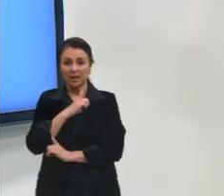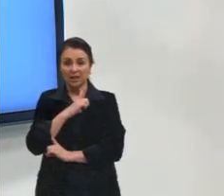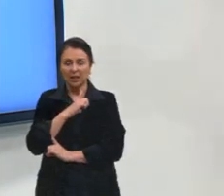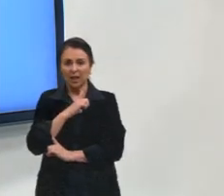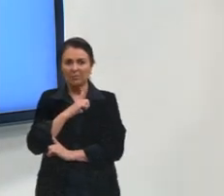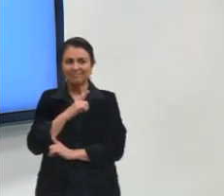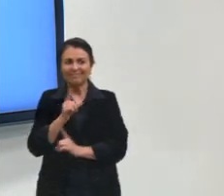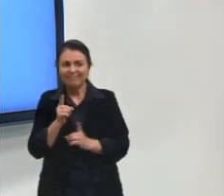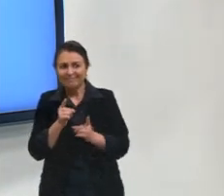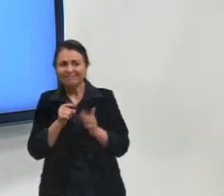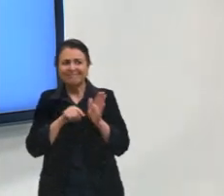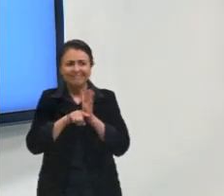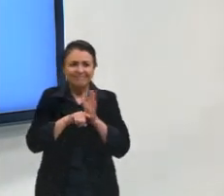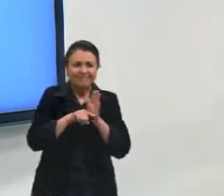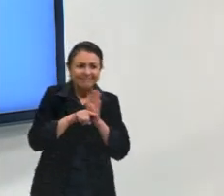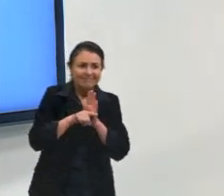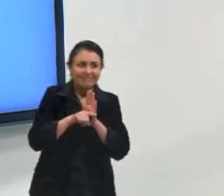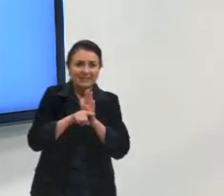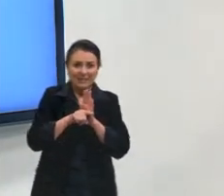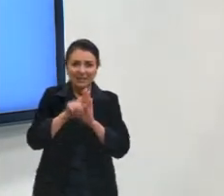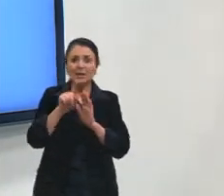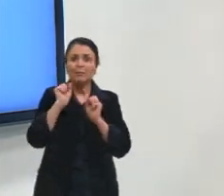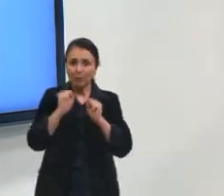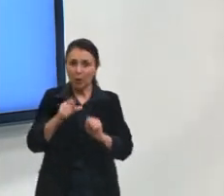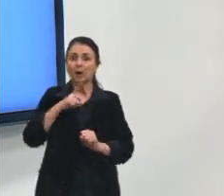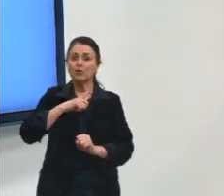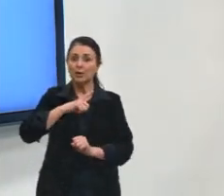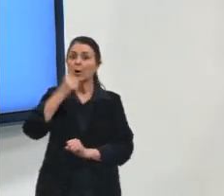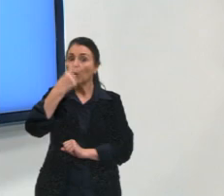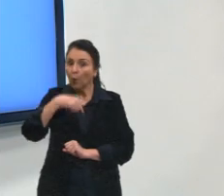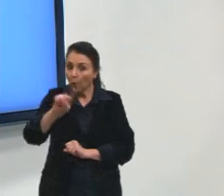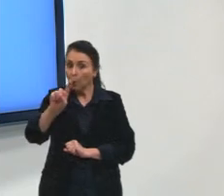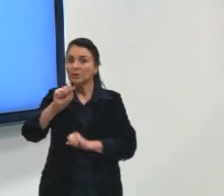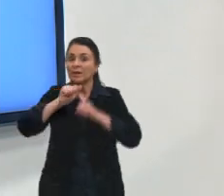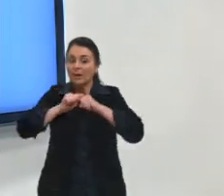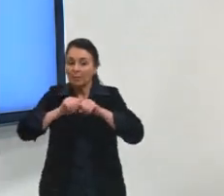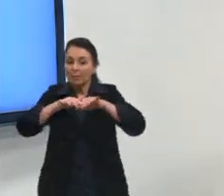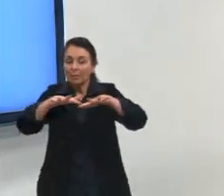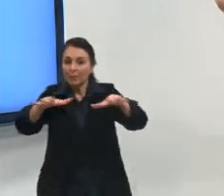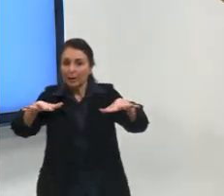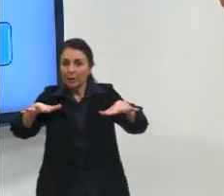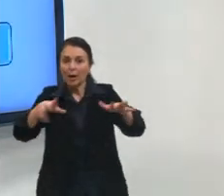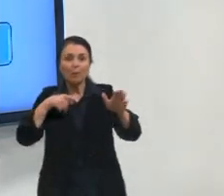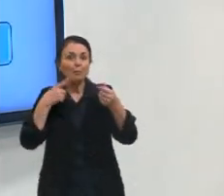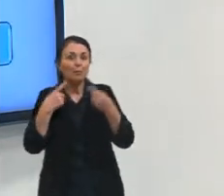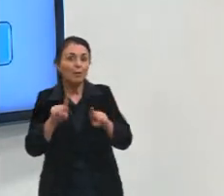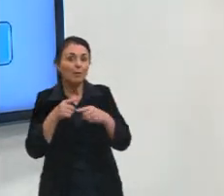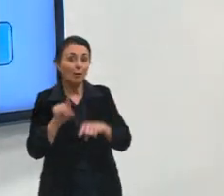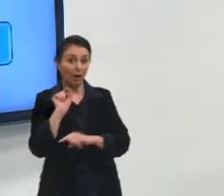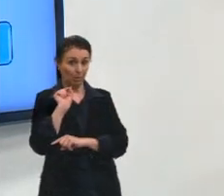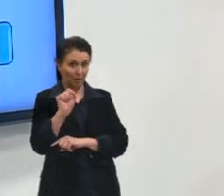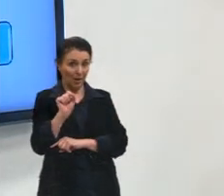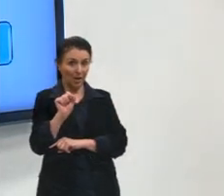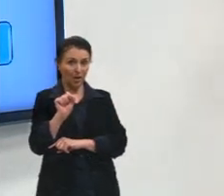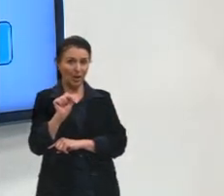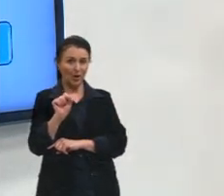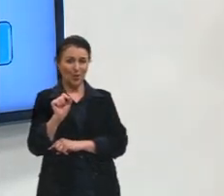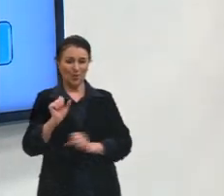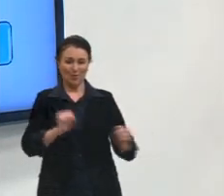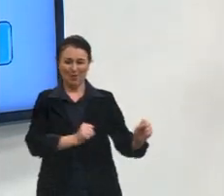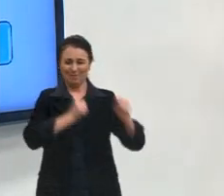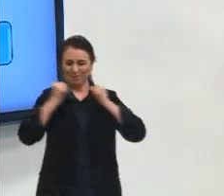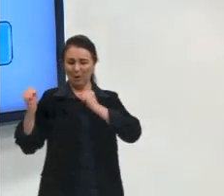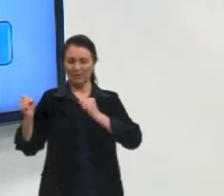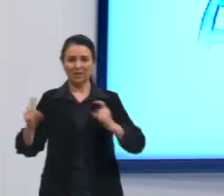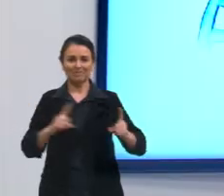especulado que pode ser a próxima panelinha causada por uma superbactéria por não ter um antibiótico né Por